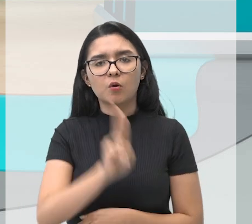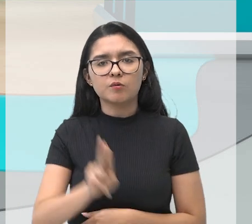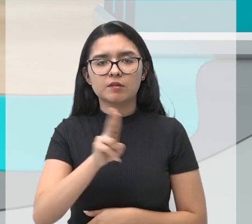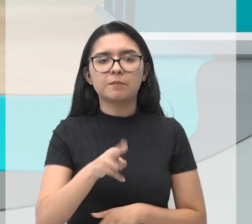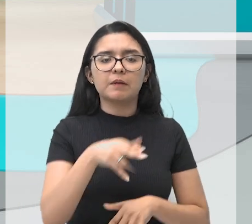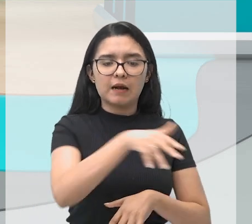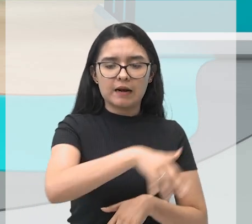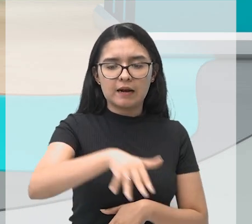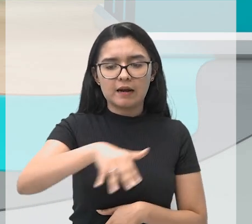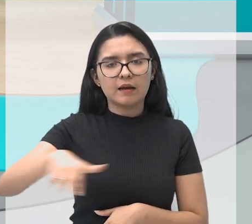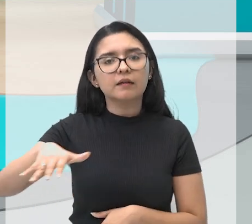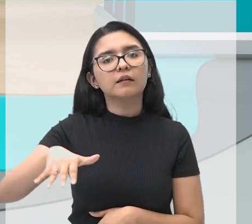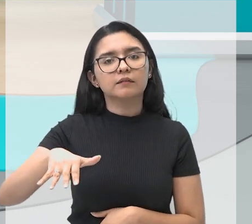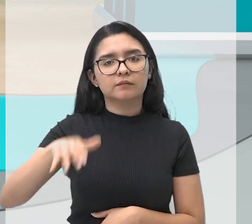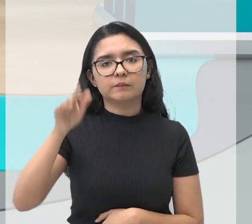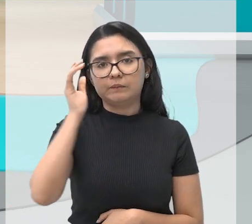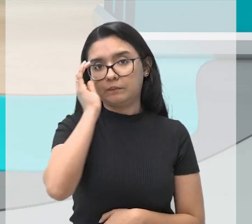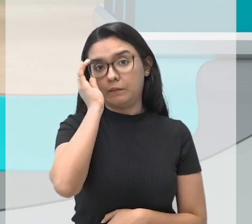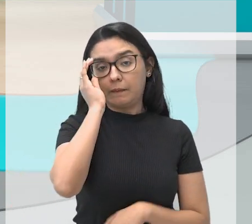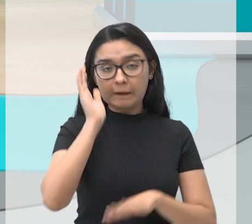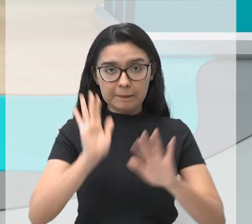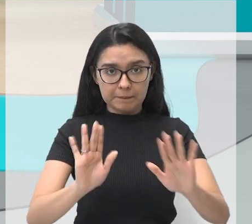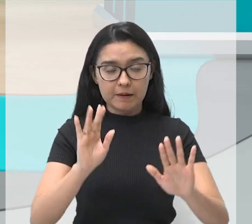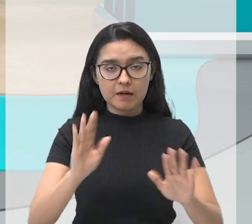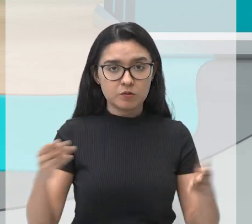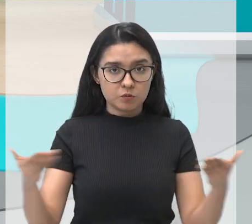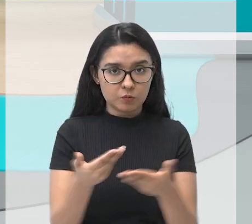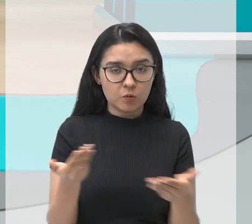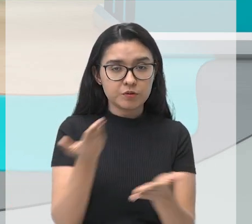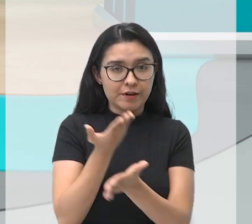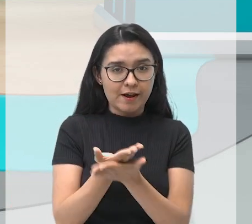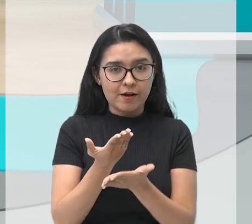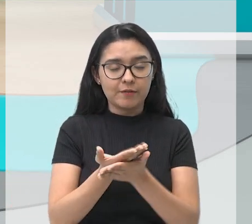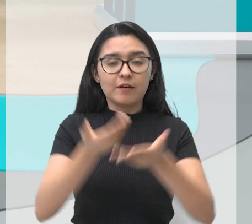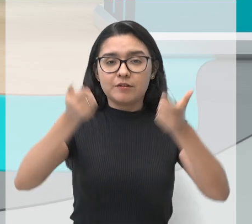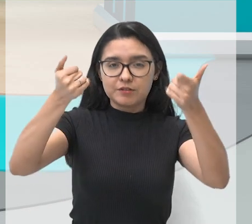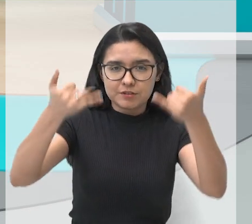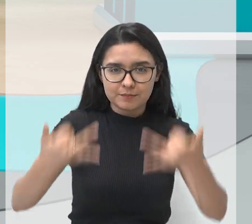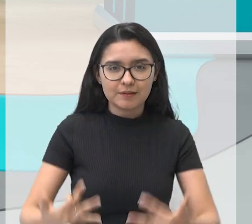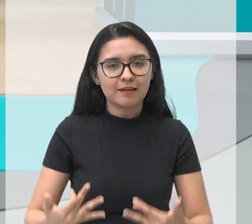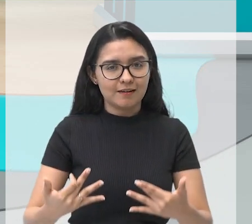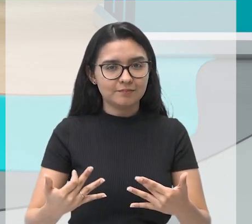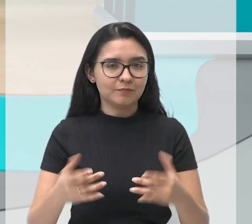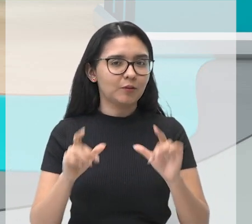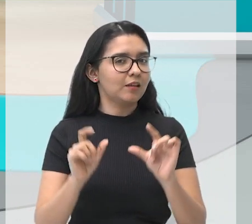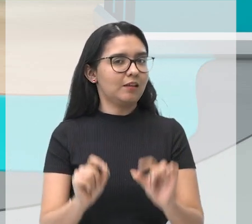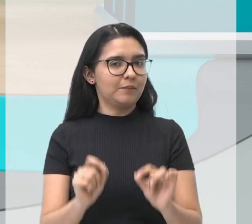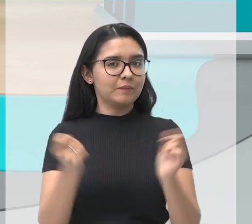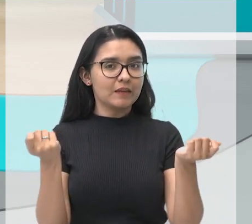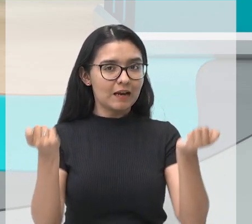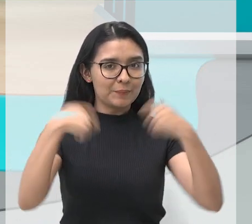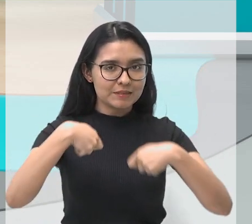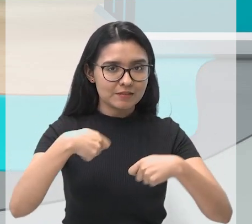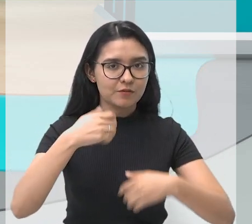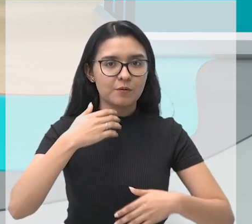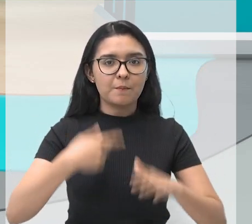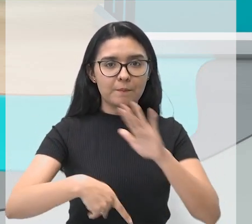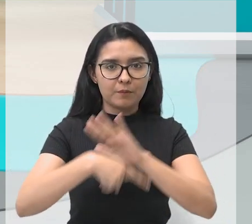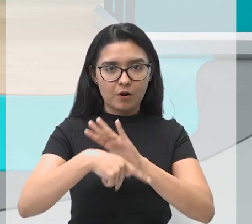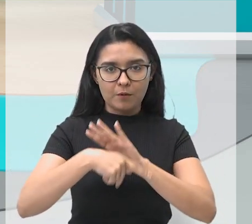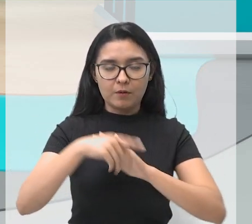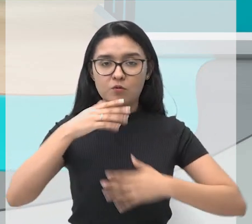cada habilidade. Mas nós vamos falar nesta aula justamente sobre isto, sobre